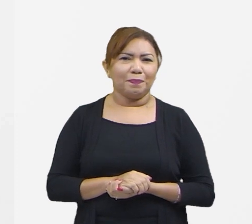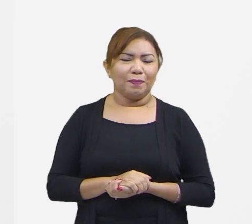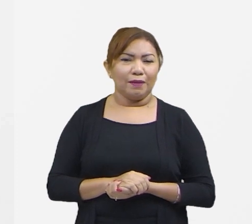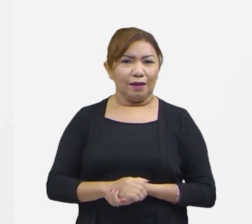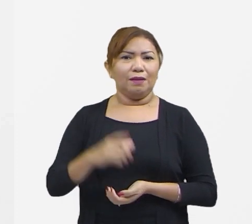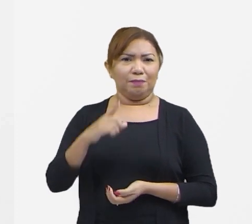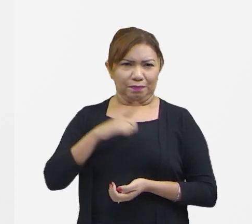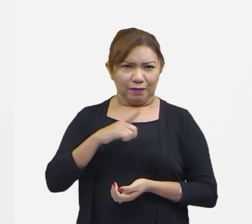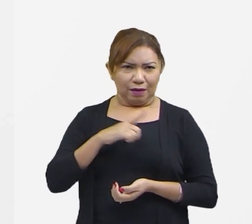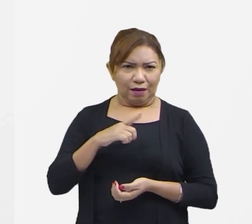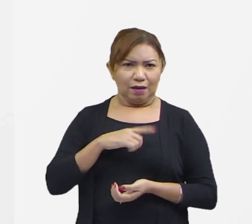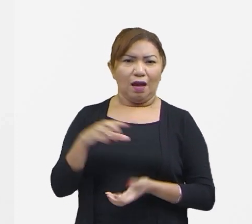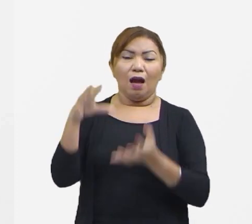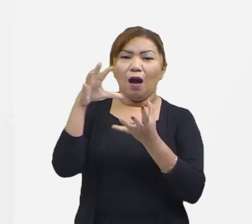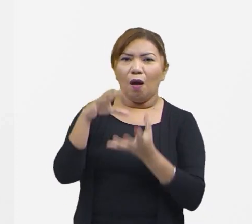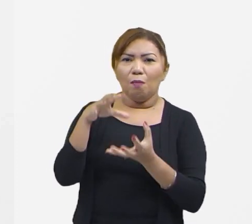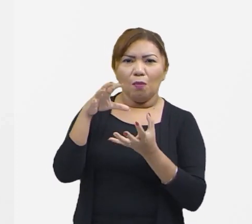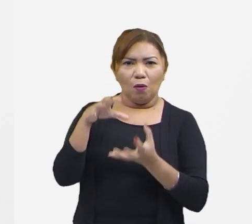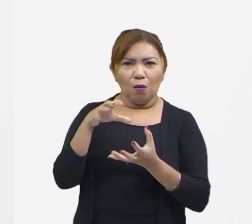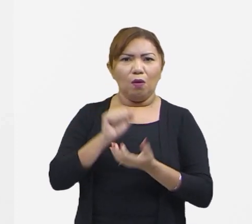As bolas, a mesma coisa.